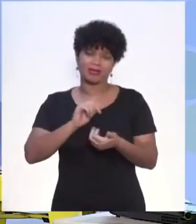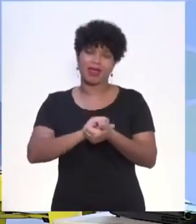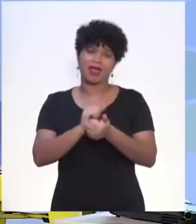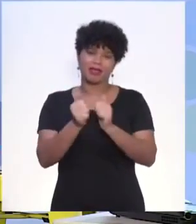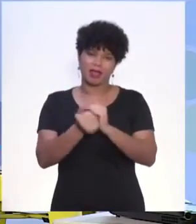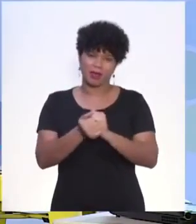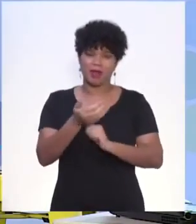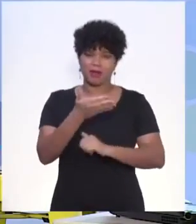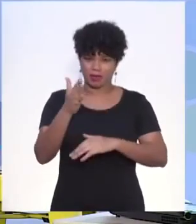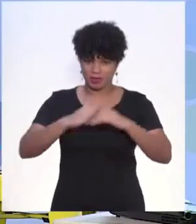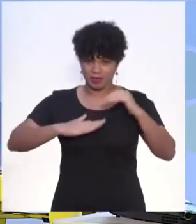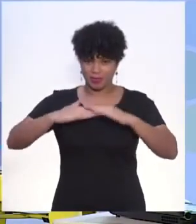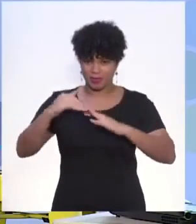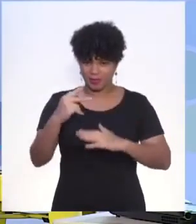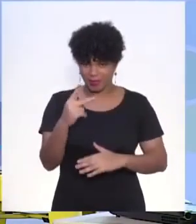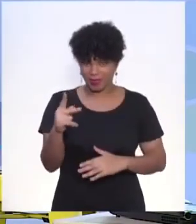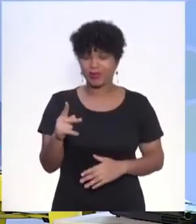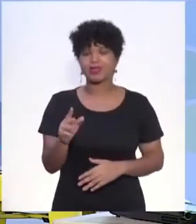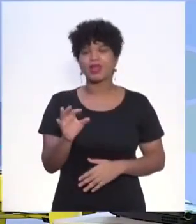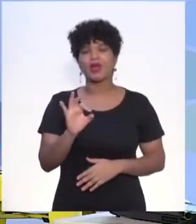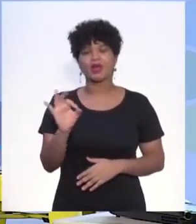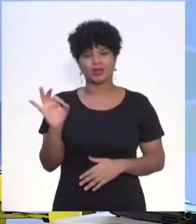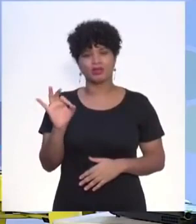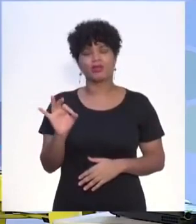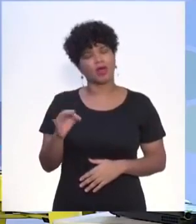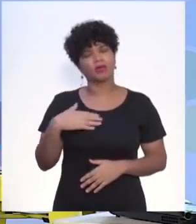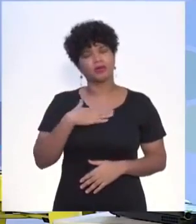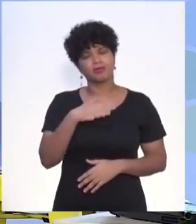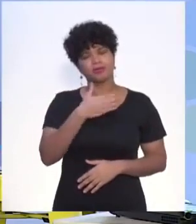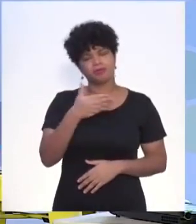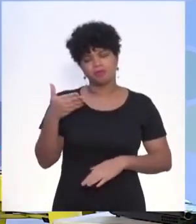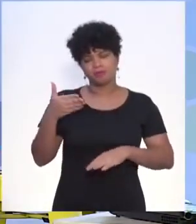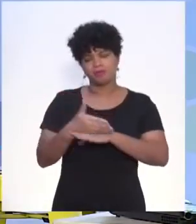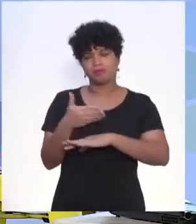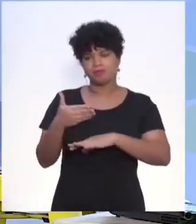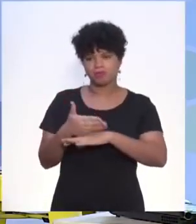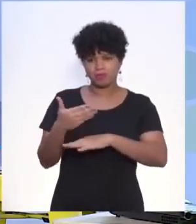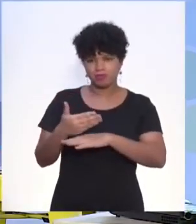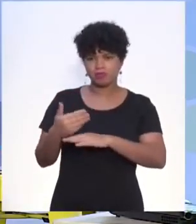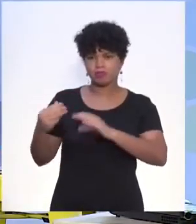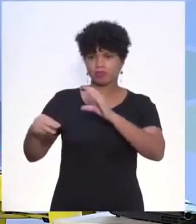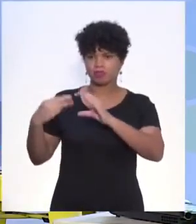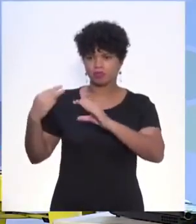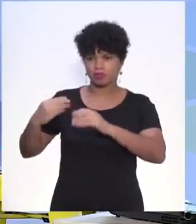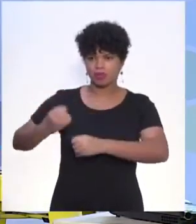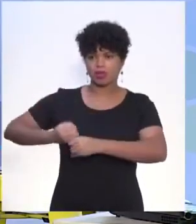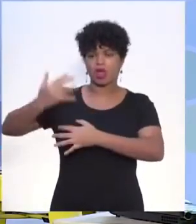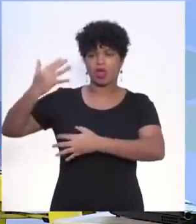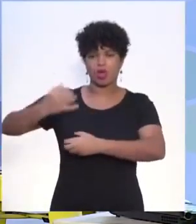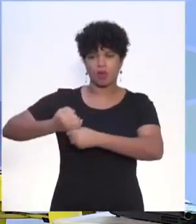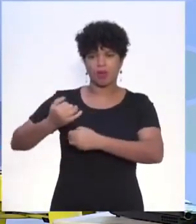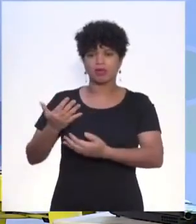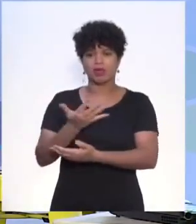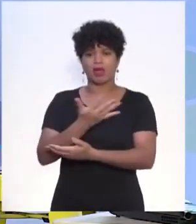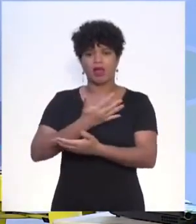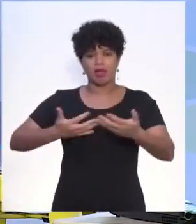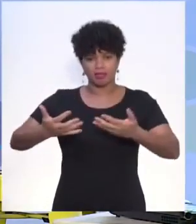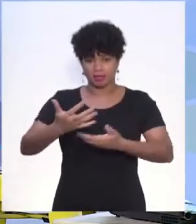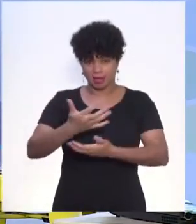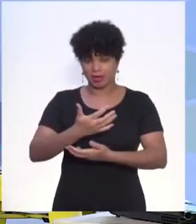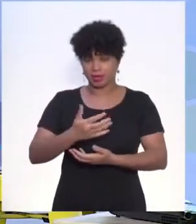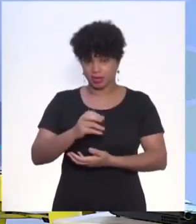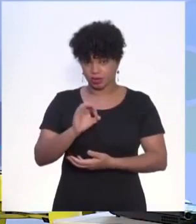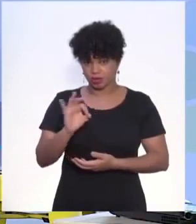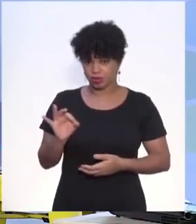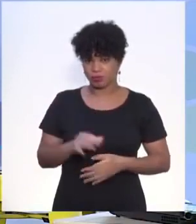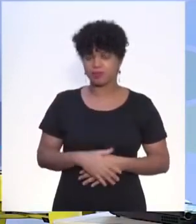à habilidade, tá ok? Então, é essa a ideia. Mas extremamente importante nesse momento a participação e essa interação toda, né?